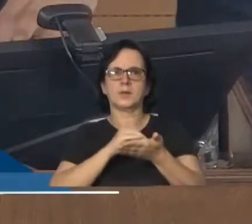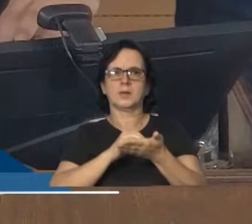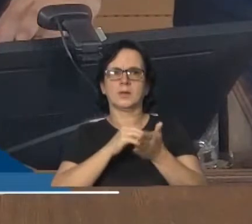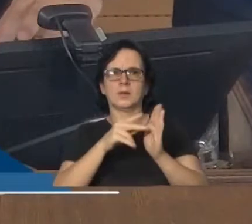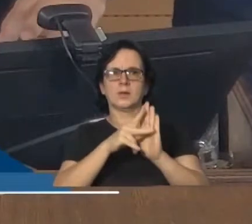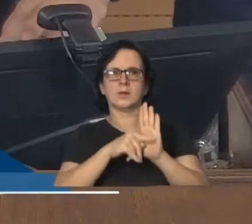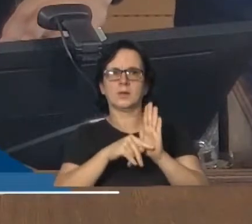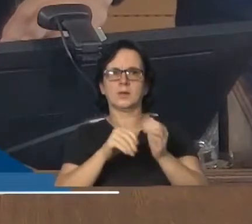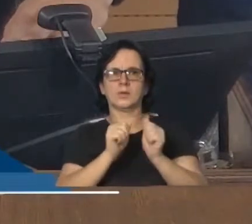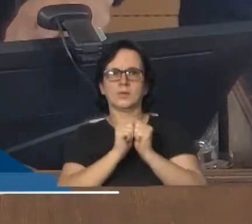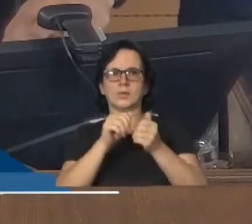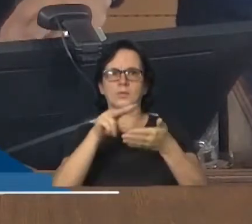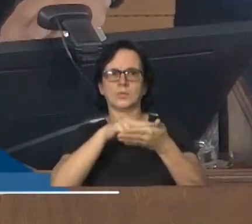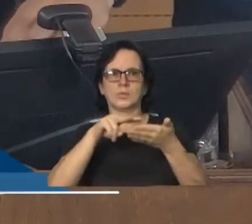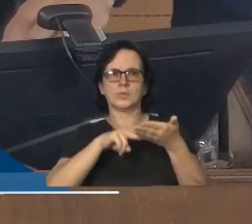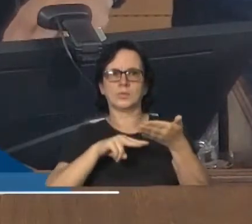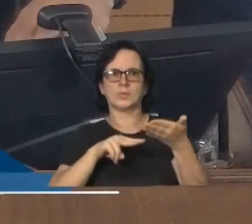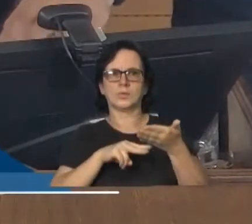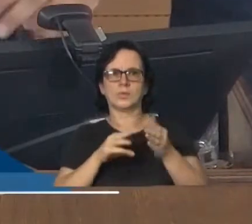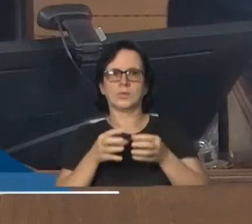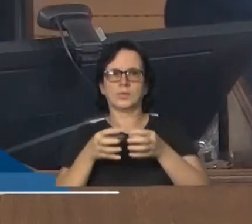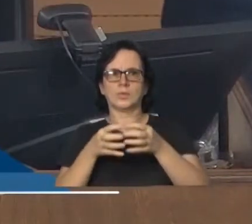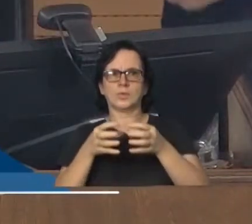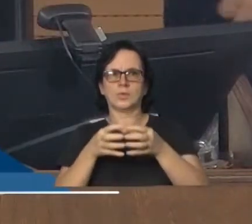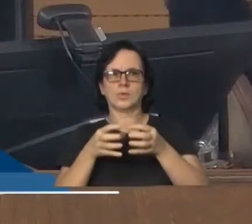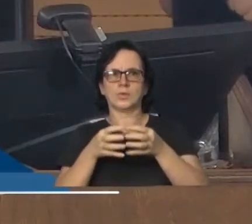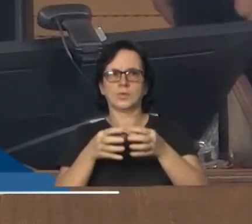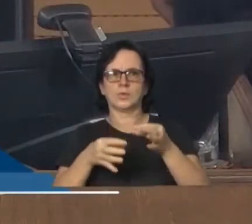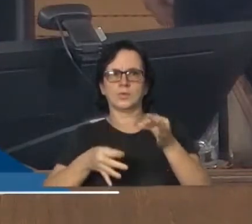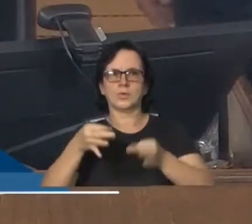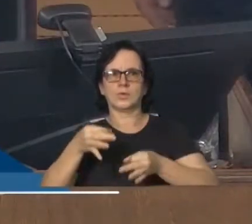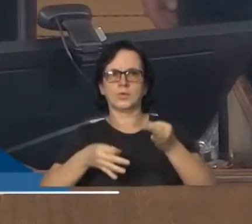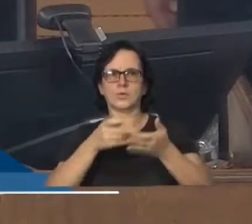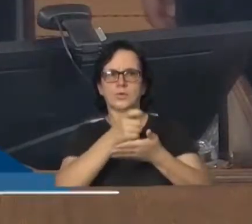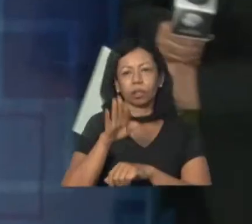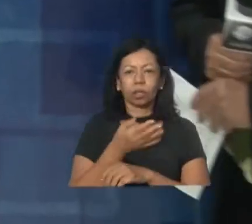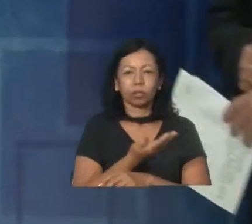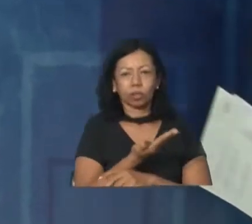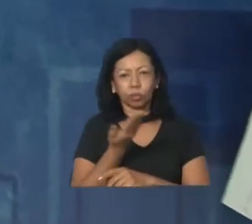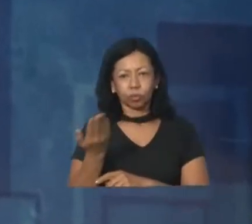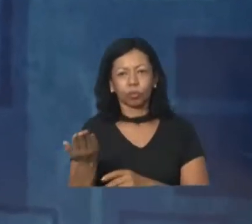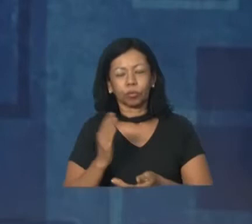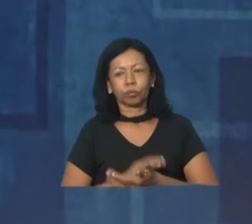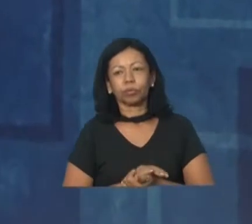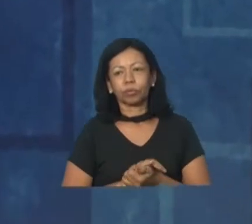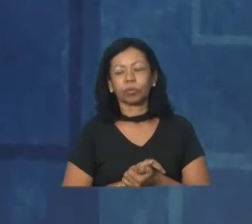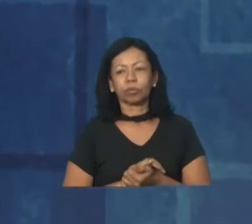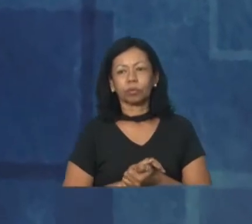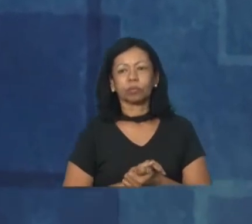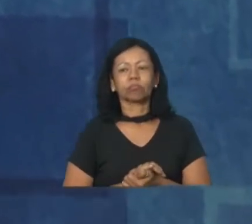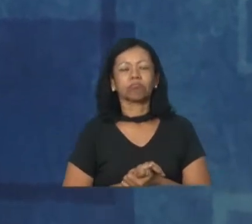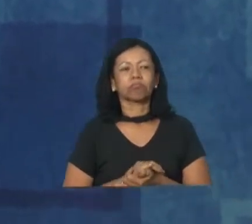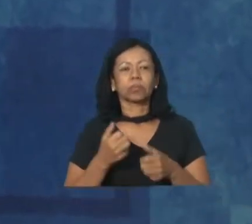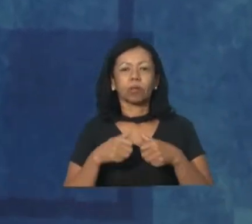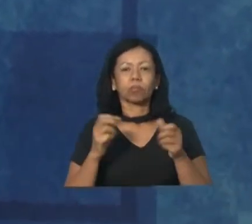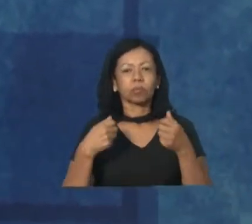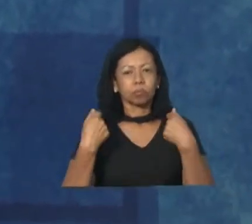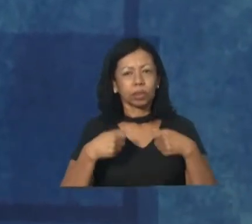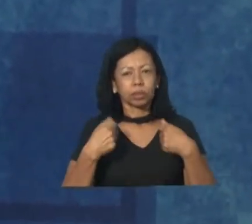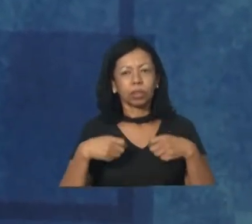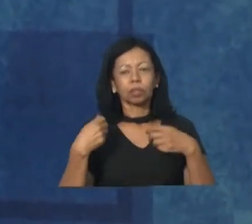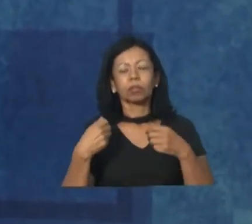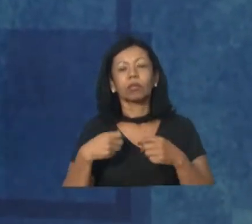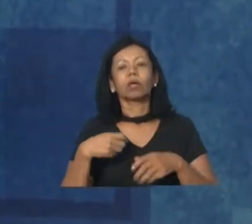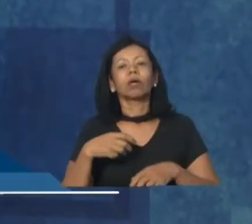4.145, como explica o presidente da Casa, o vereador Ricardo Queixão. Sim, porque a gente estava precisando. Na realidade, a gente tem que fazer